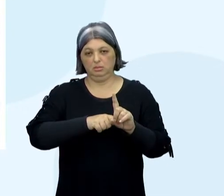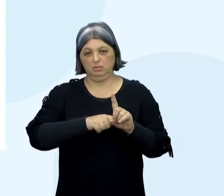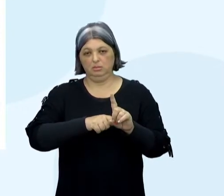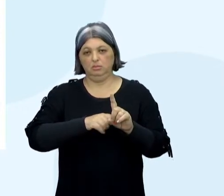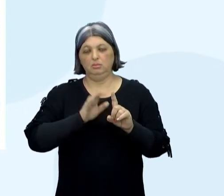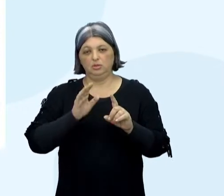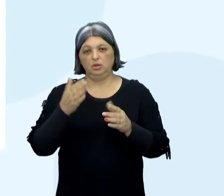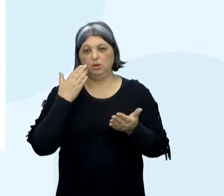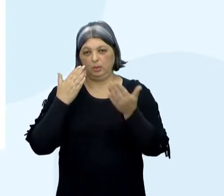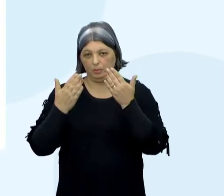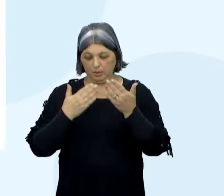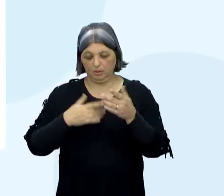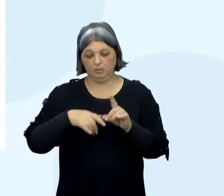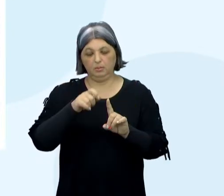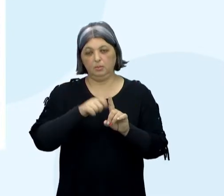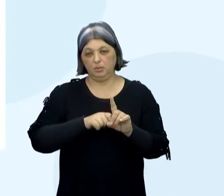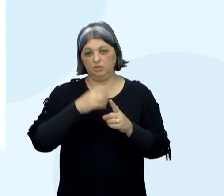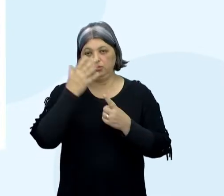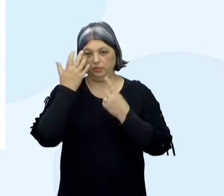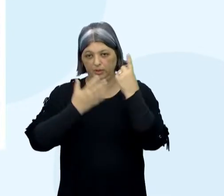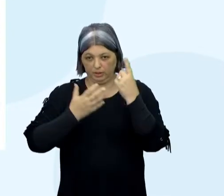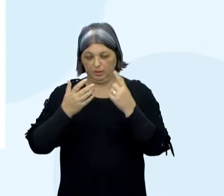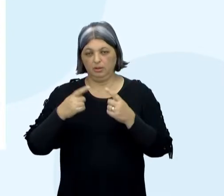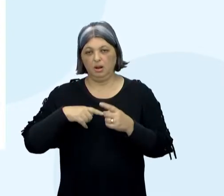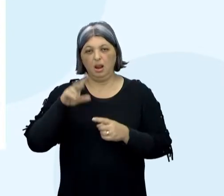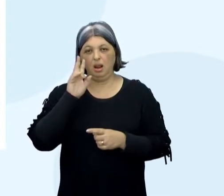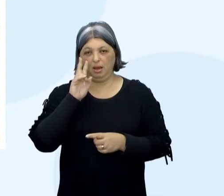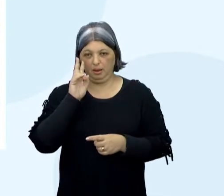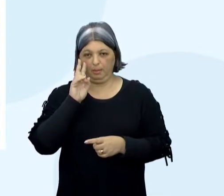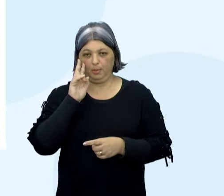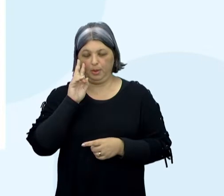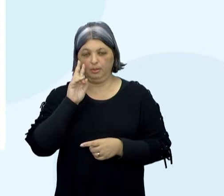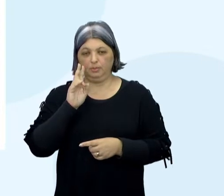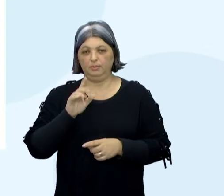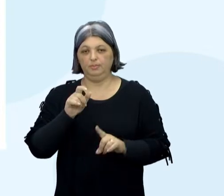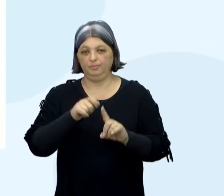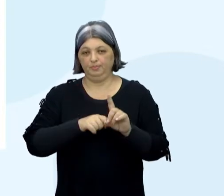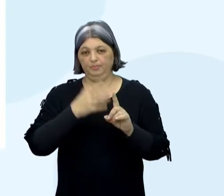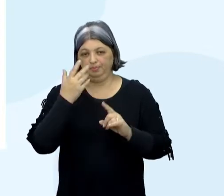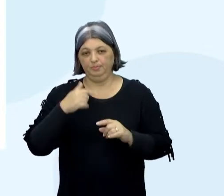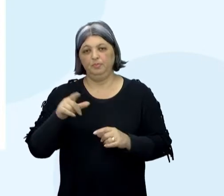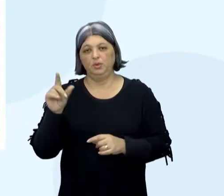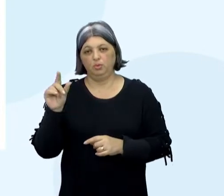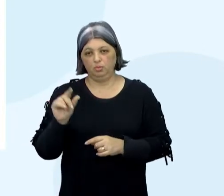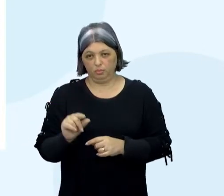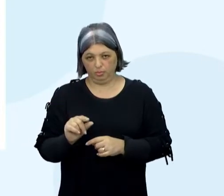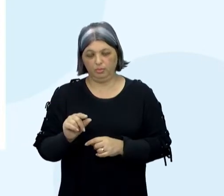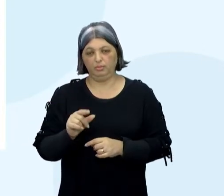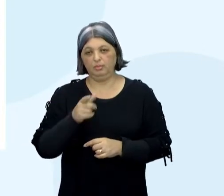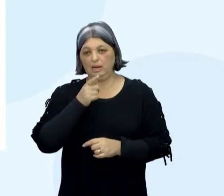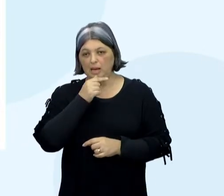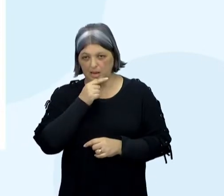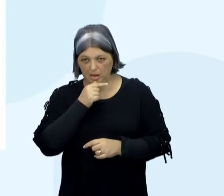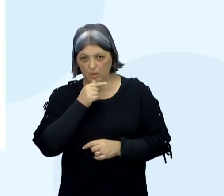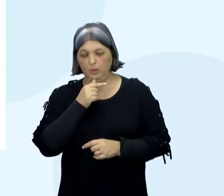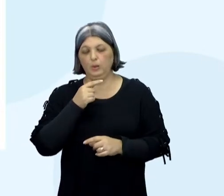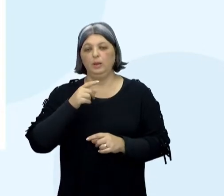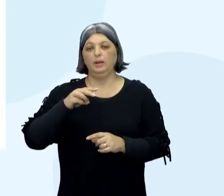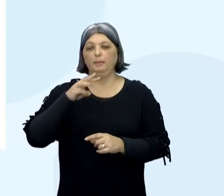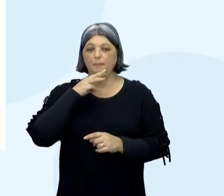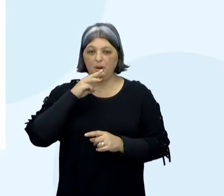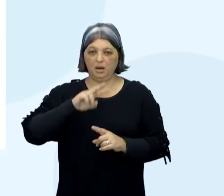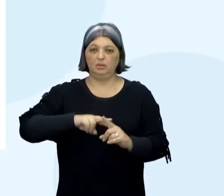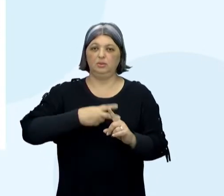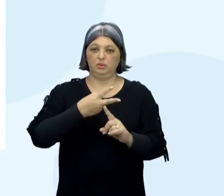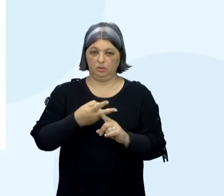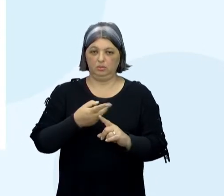caso, no mês de fevereiro, vocês lembram que no mês de fevereiro eu gastei menos água do que no mês de março. Vamos ver se eu